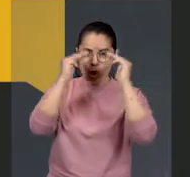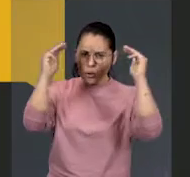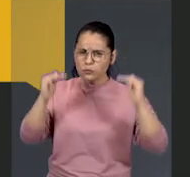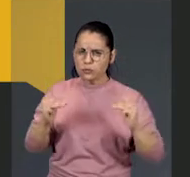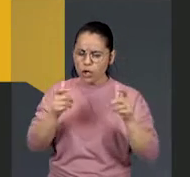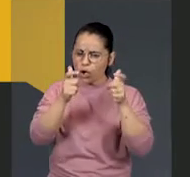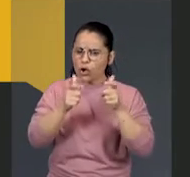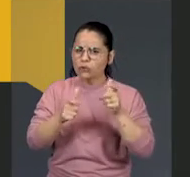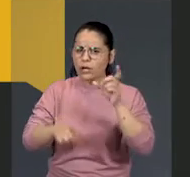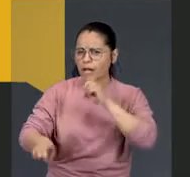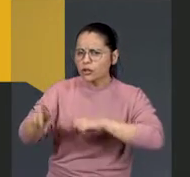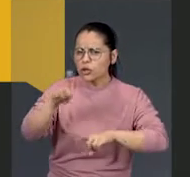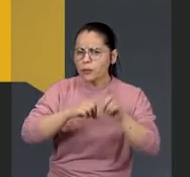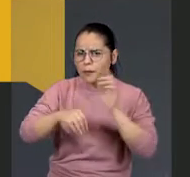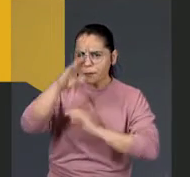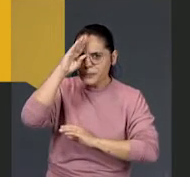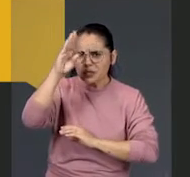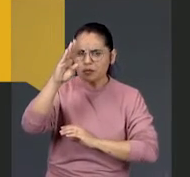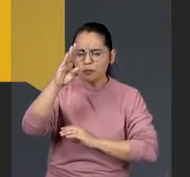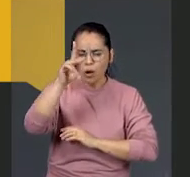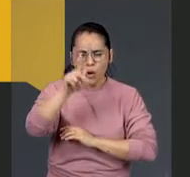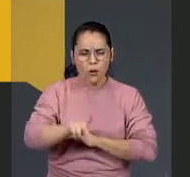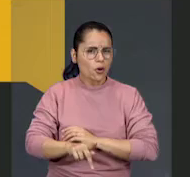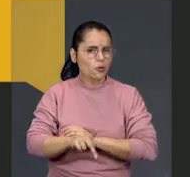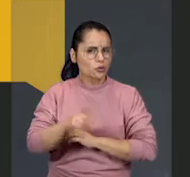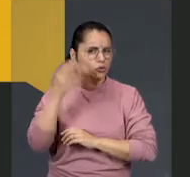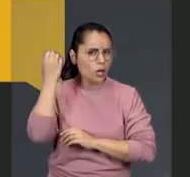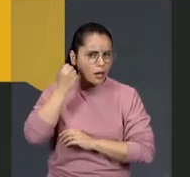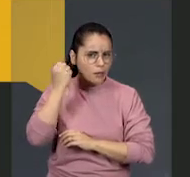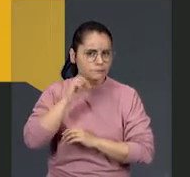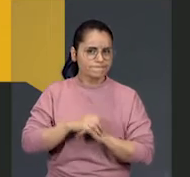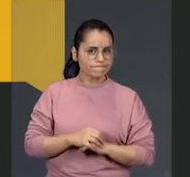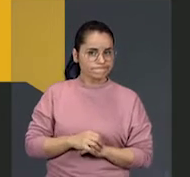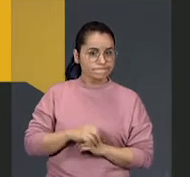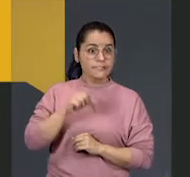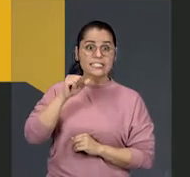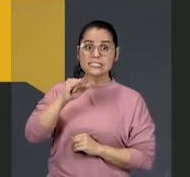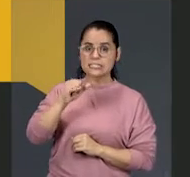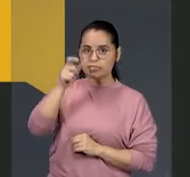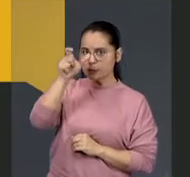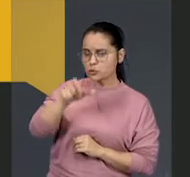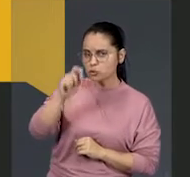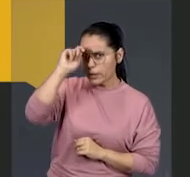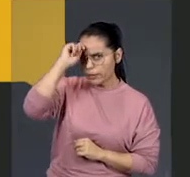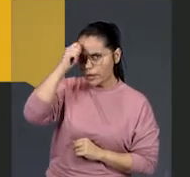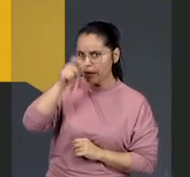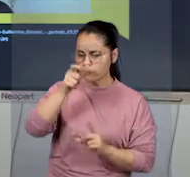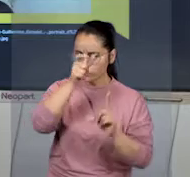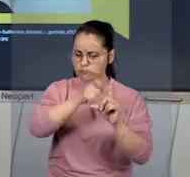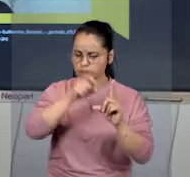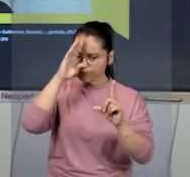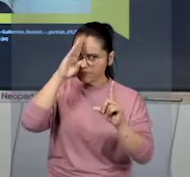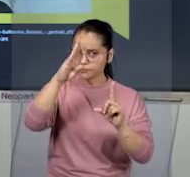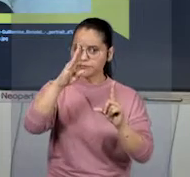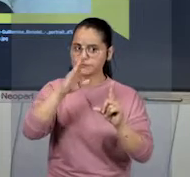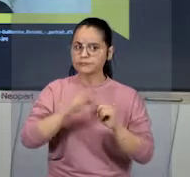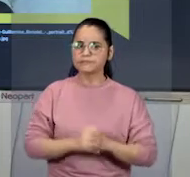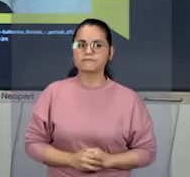dos brancos? E se os negros fossem os protagonistas?